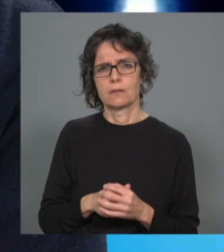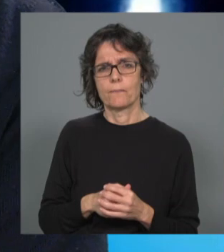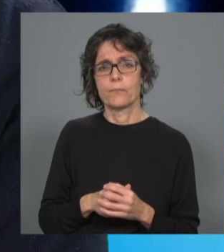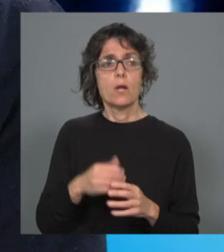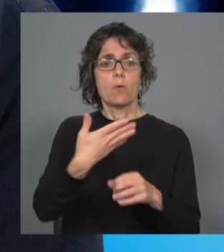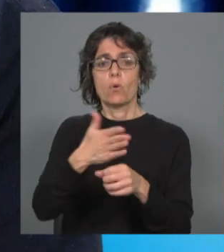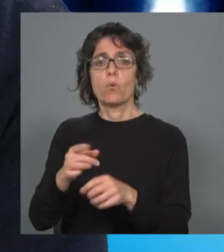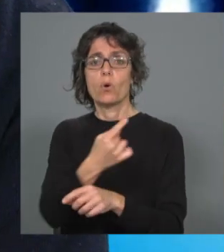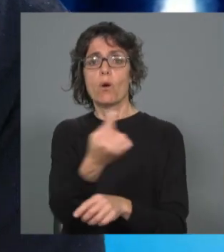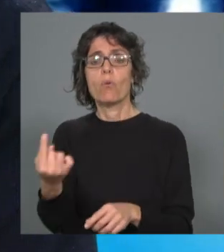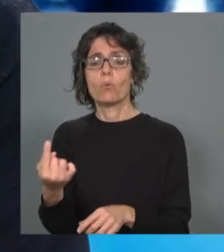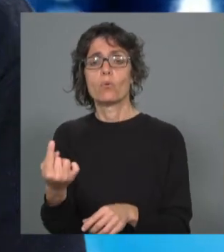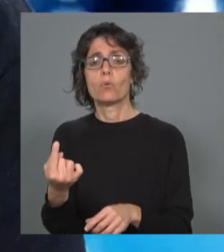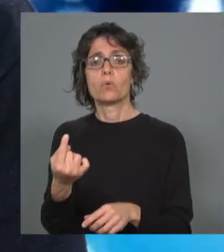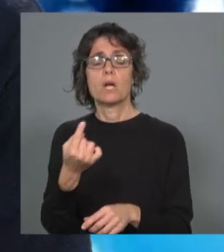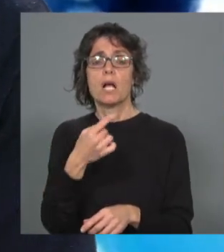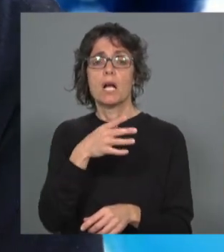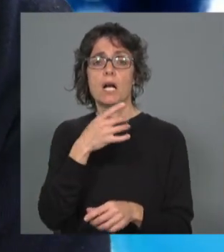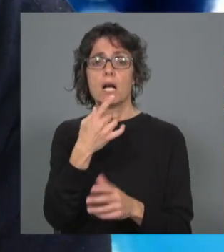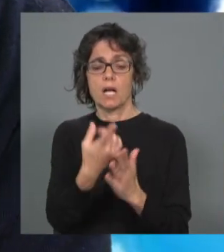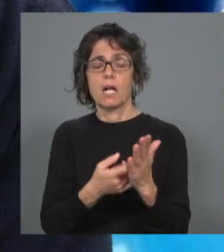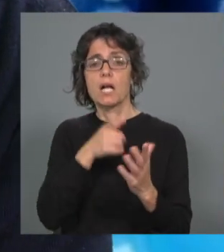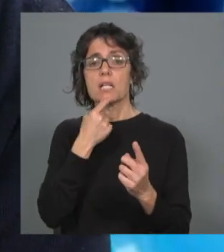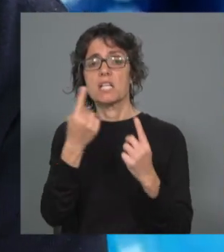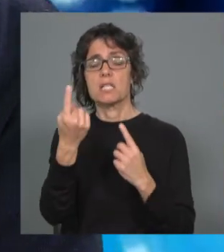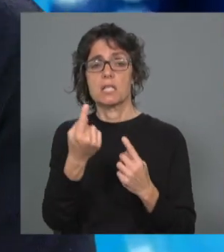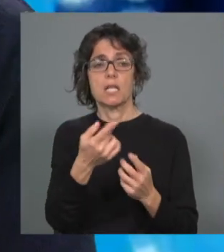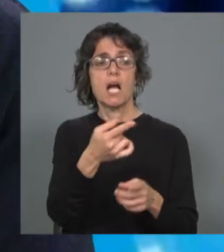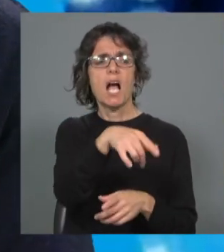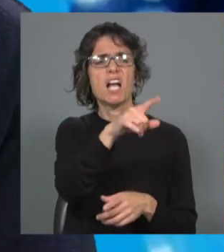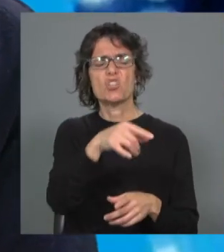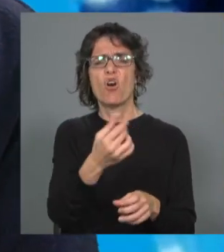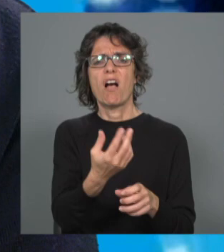setores aparecem a queixar-se da falta de trabalhadores.